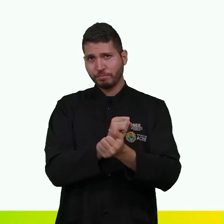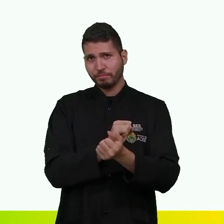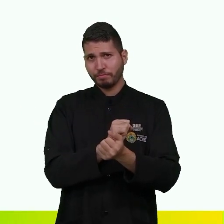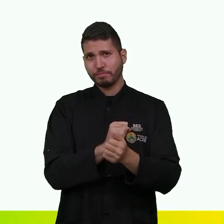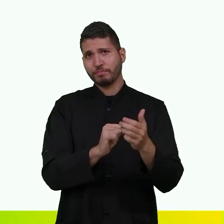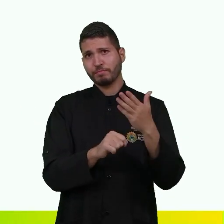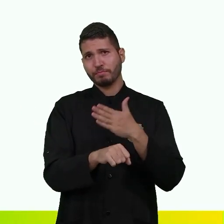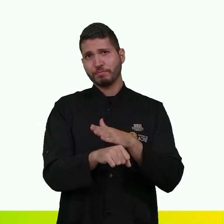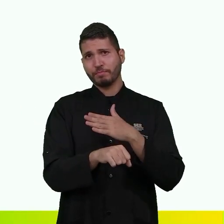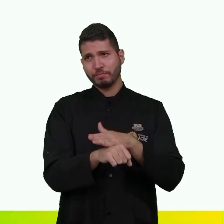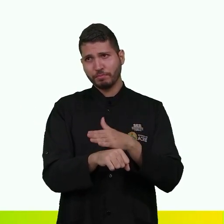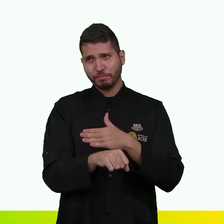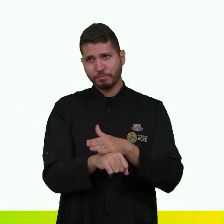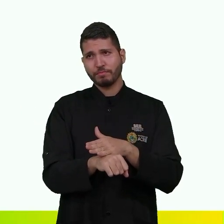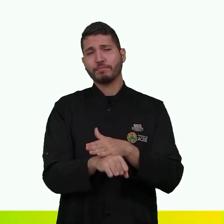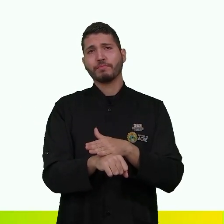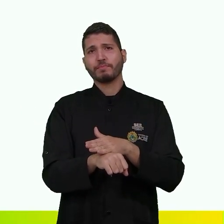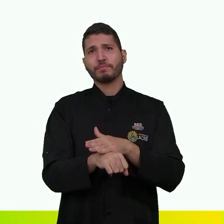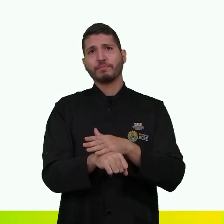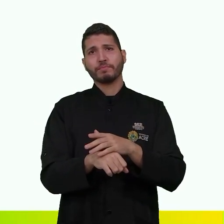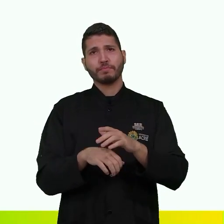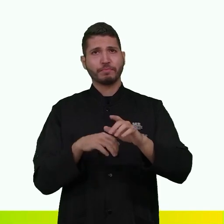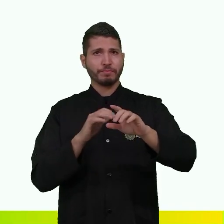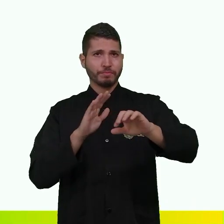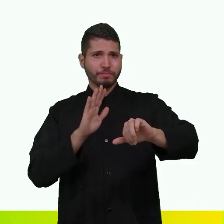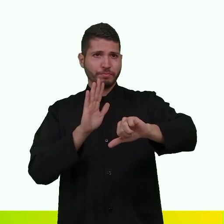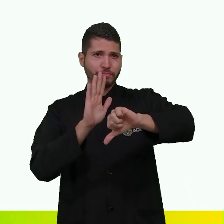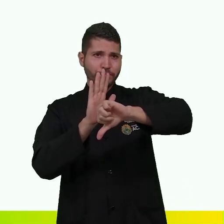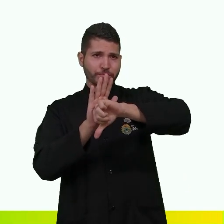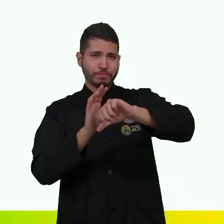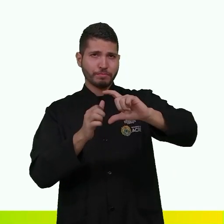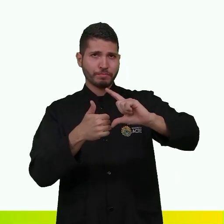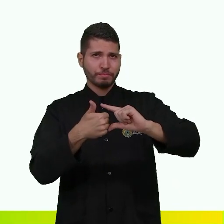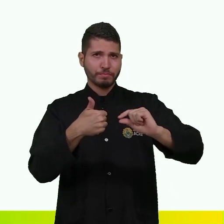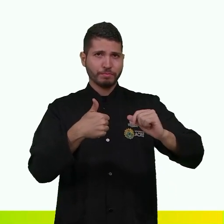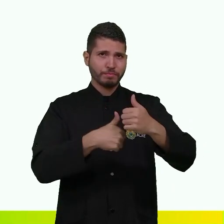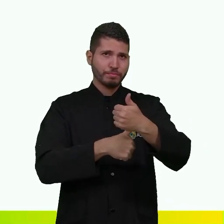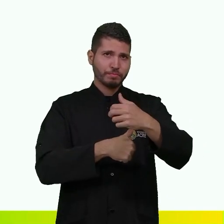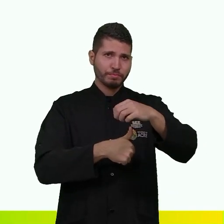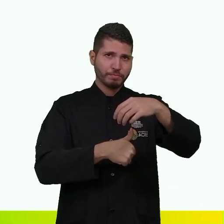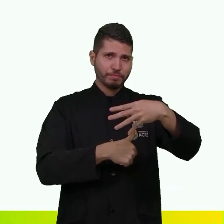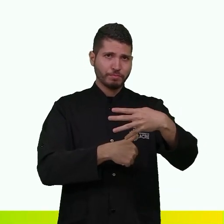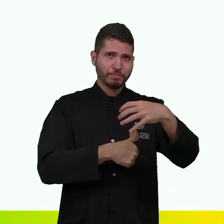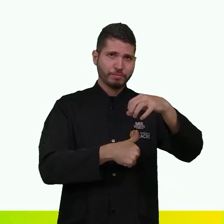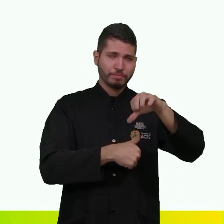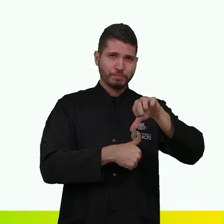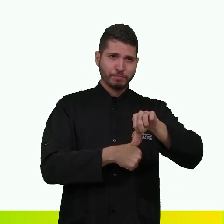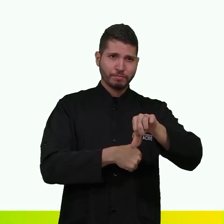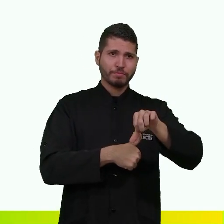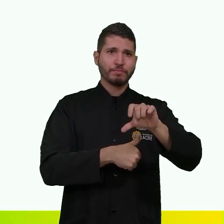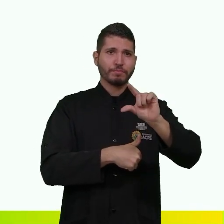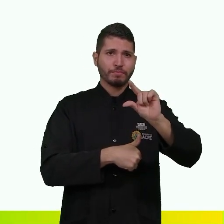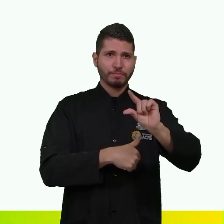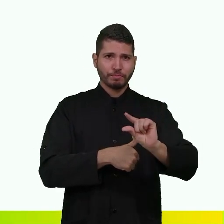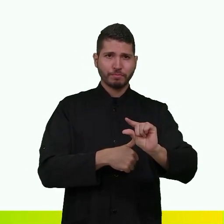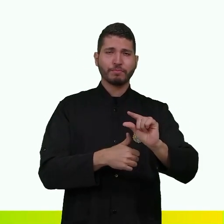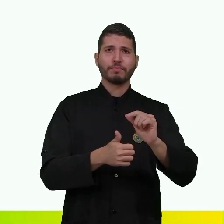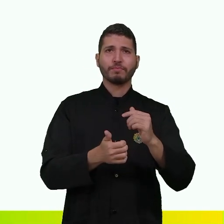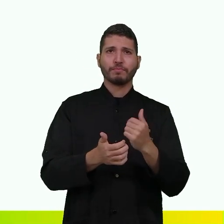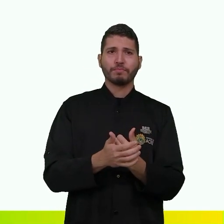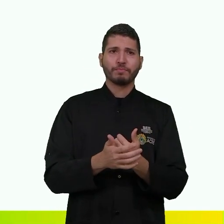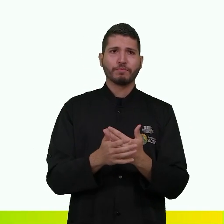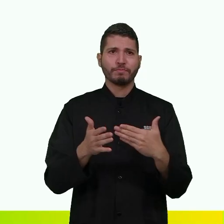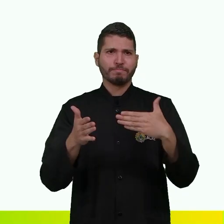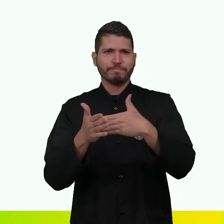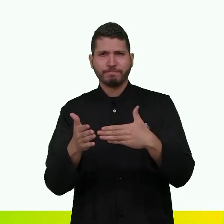é crime previsto no Código Penal Brasileiro, artigo 149, onde diz assim: reduzir alguém à condição